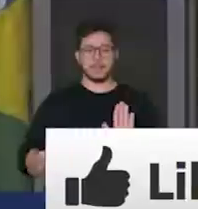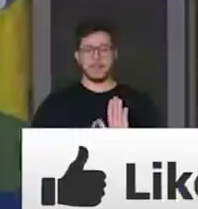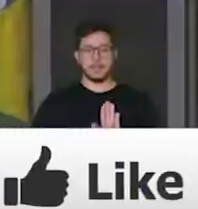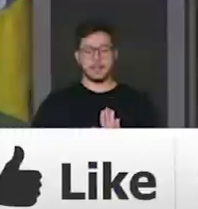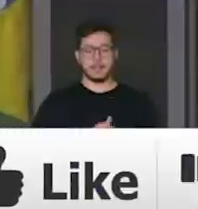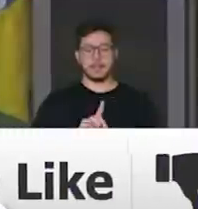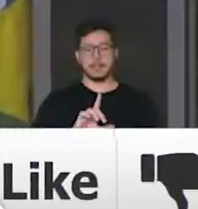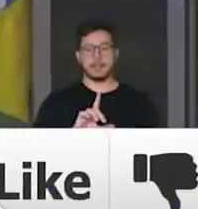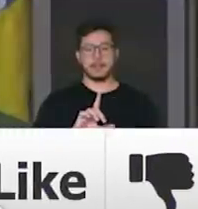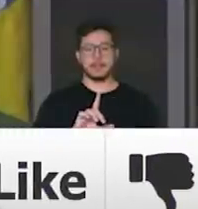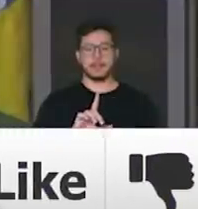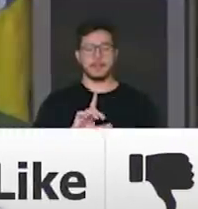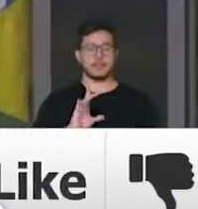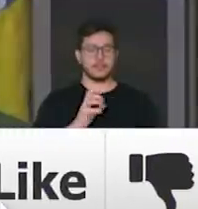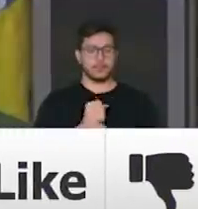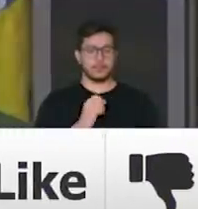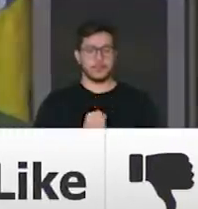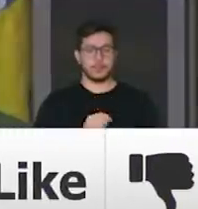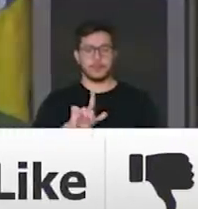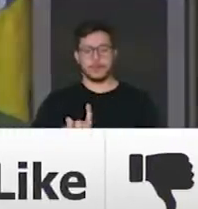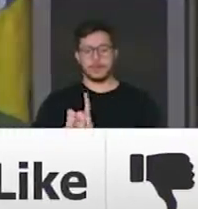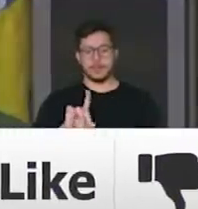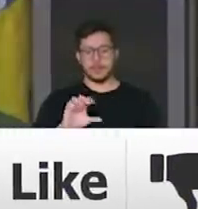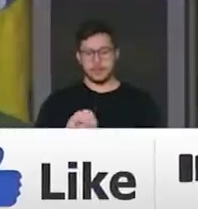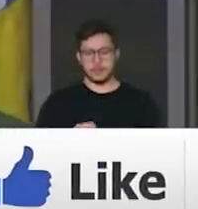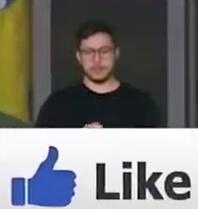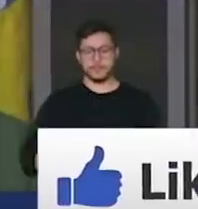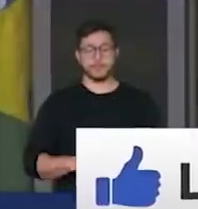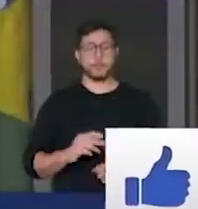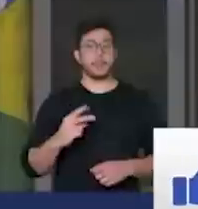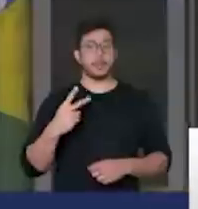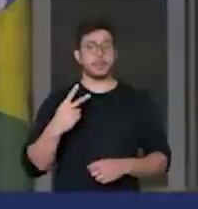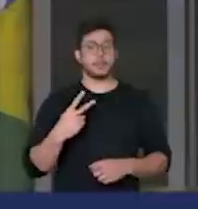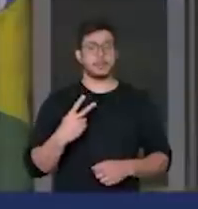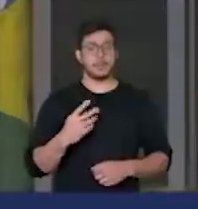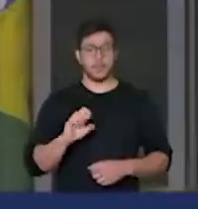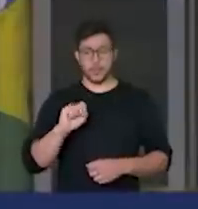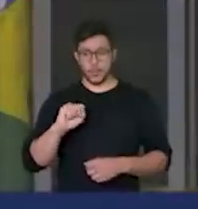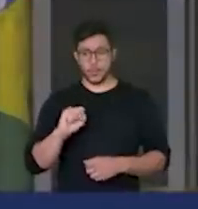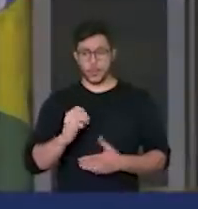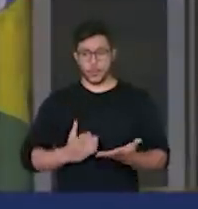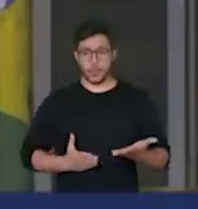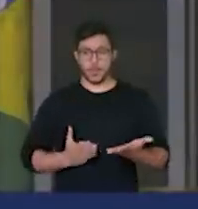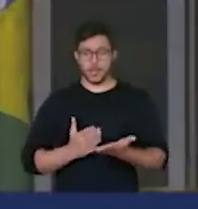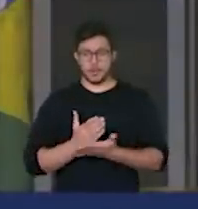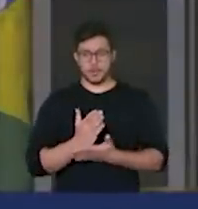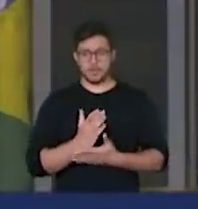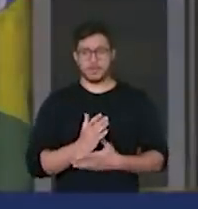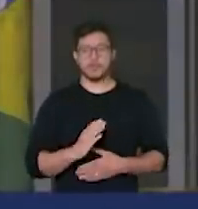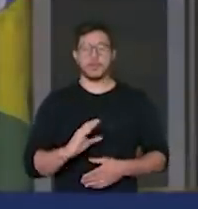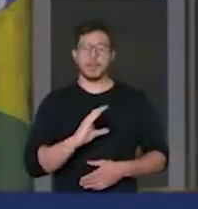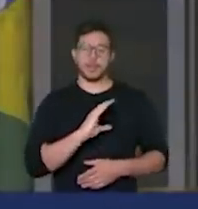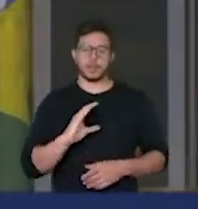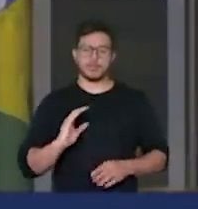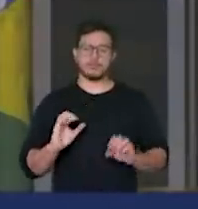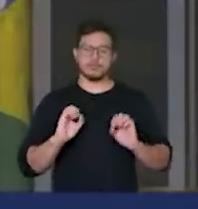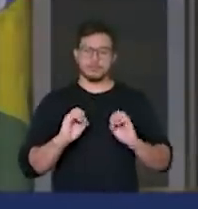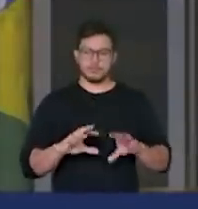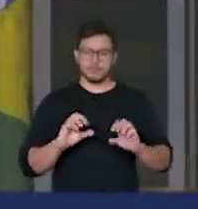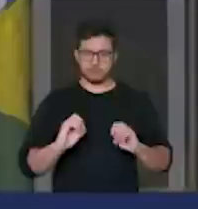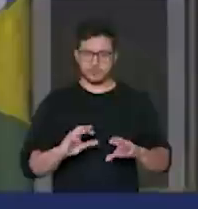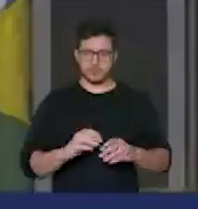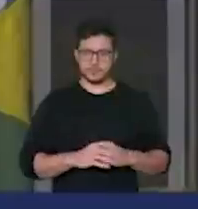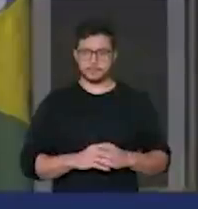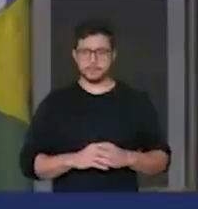Diretrizes Orçamentárias. Eu chamo a atenção para 2 delas. As 8 foram aprovadas por toda a Comissão de Educação e apresentadas